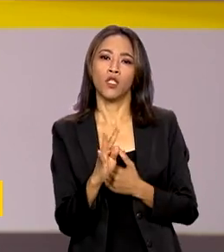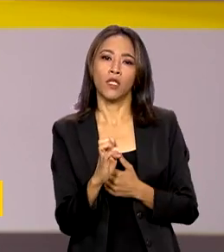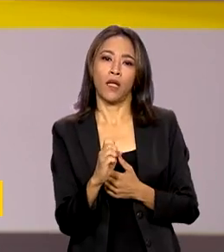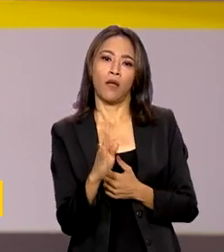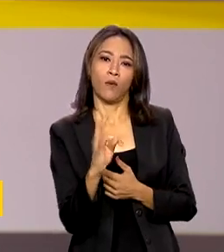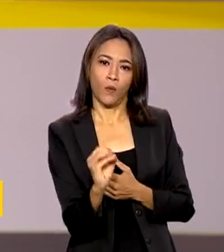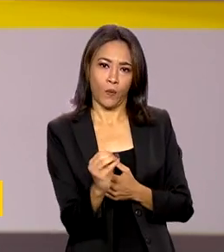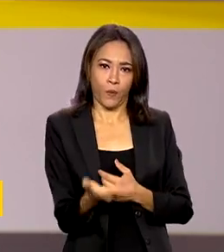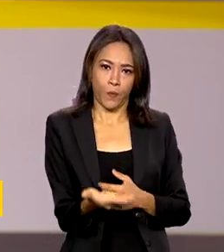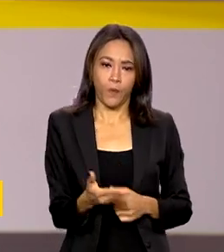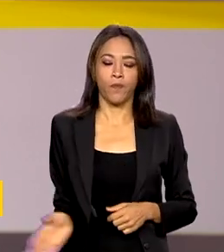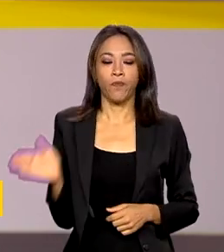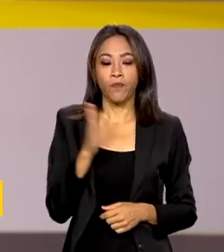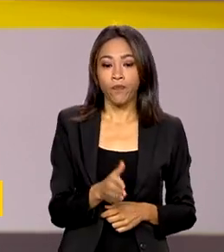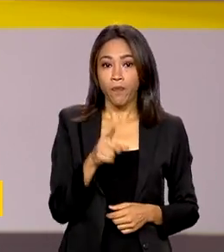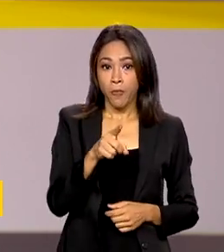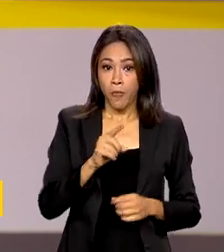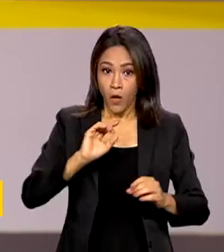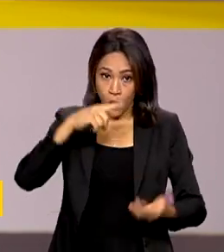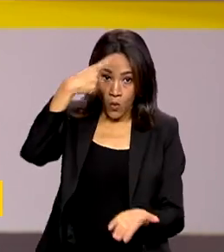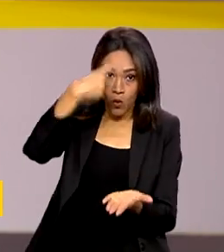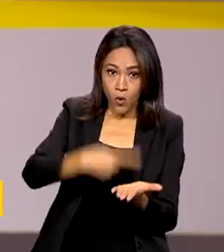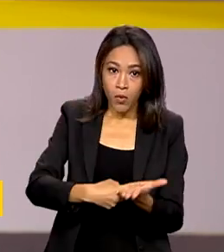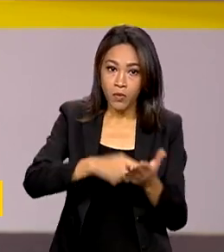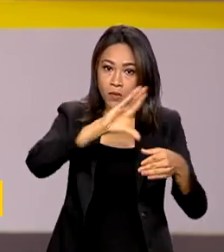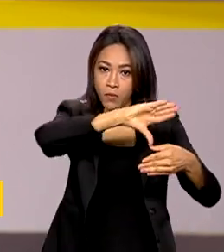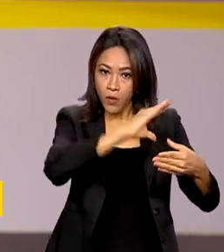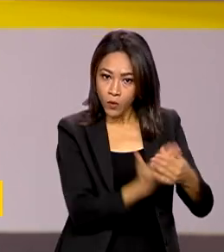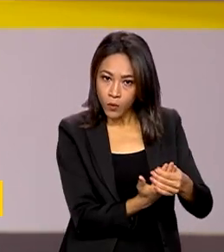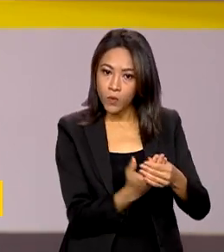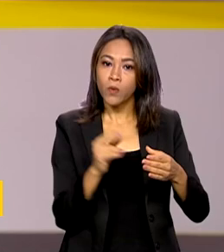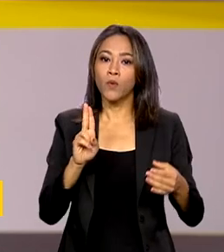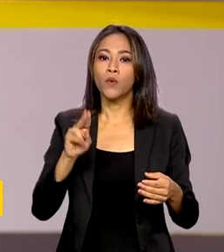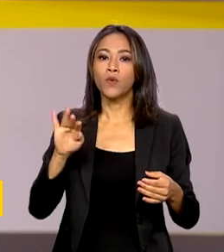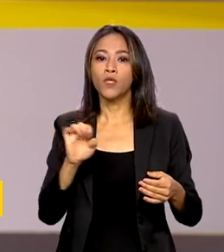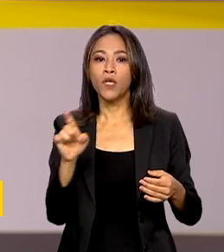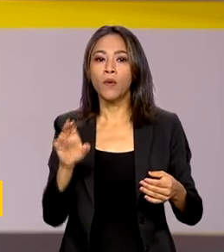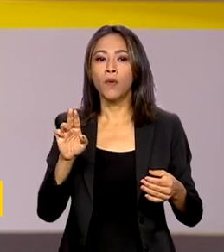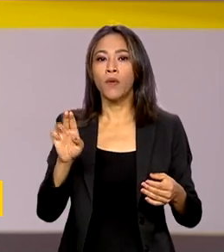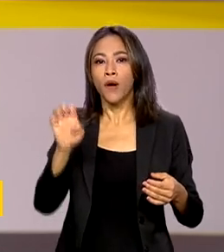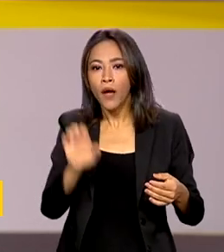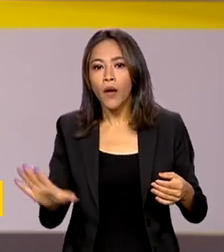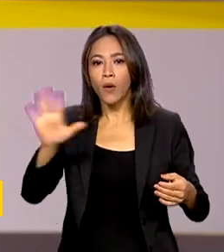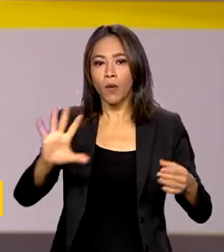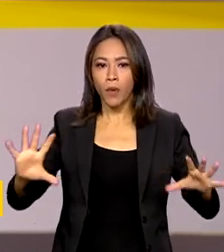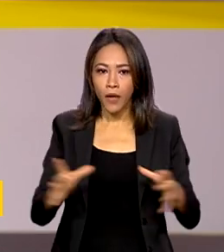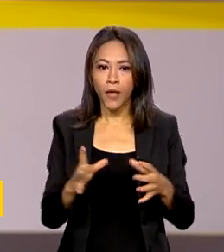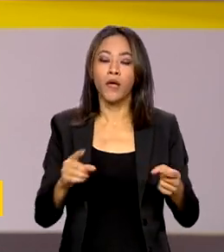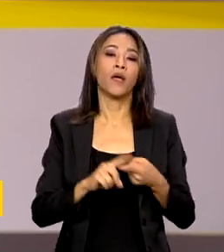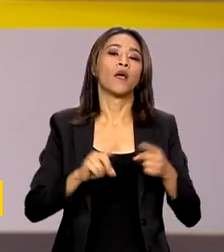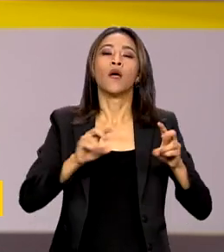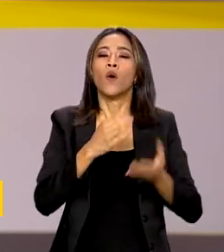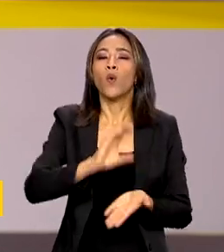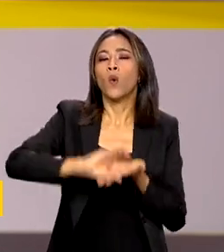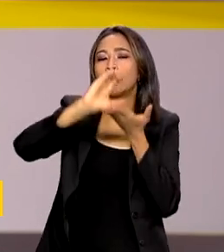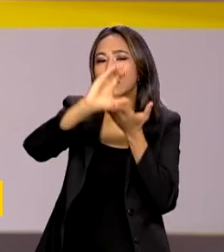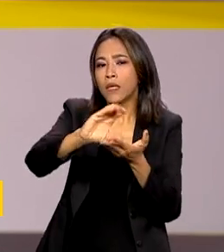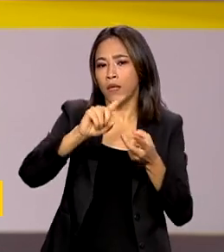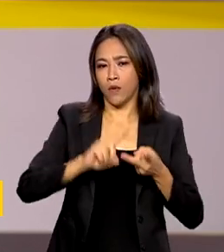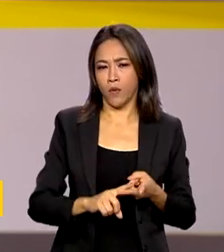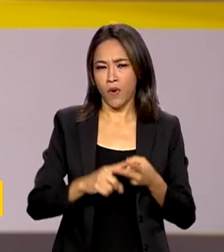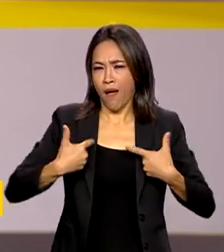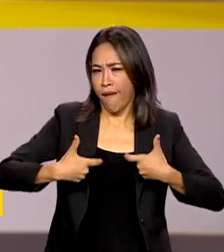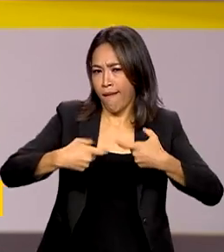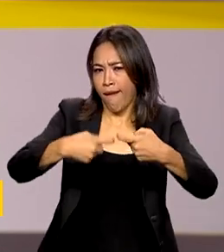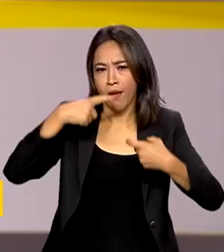o acordo entre Mercosul e União Europeia a reforma do Conselho de Segurança da ONU e a guerra entre a Rússia e a